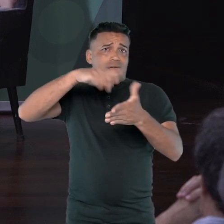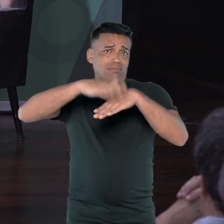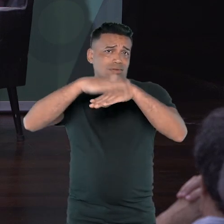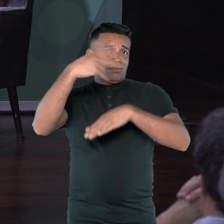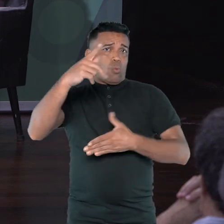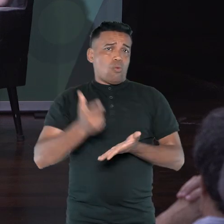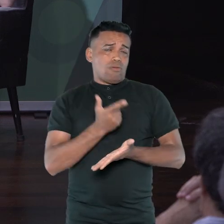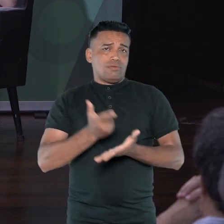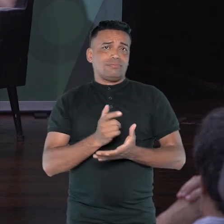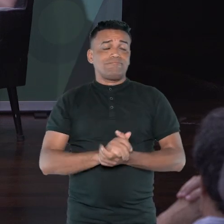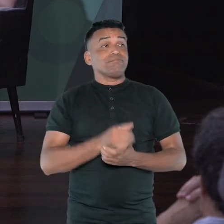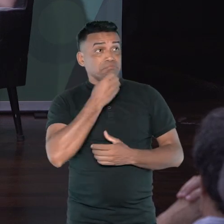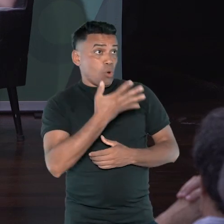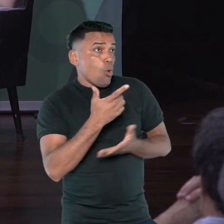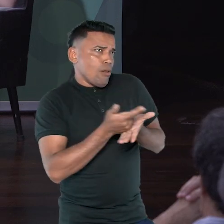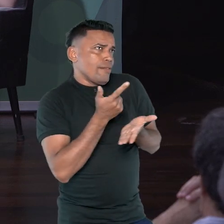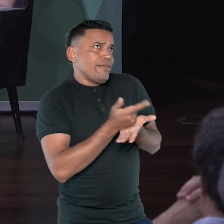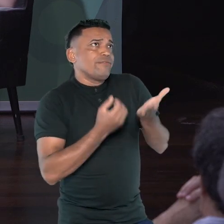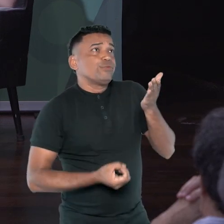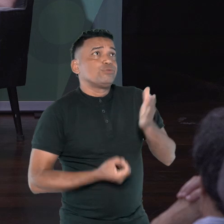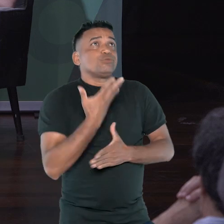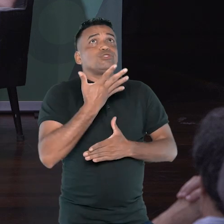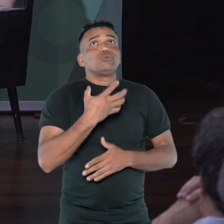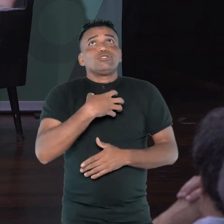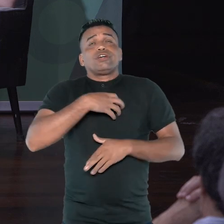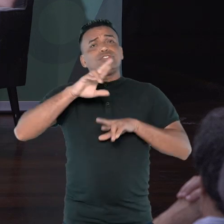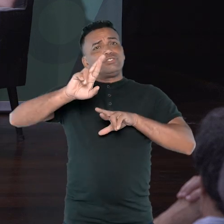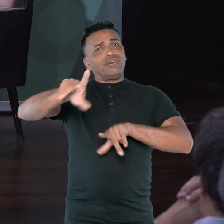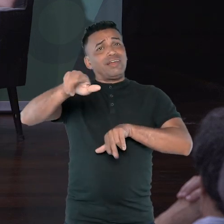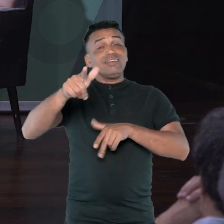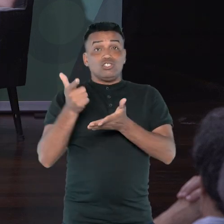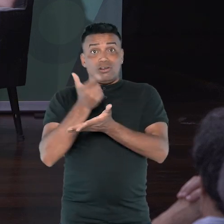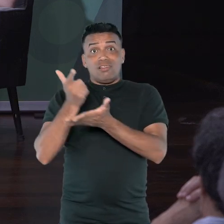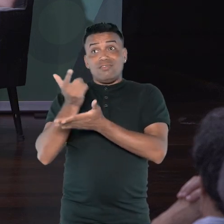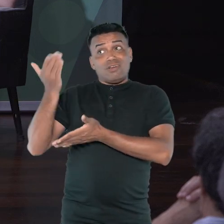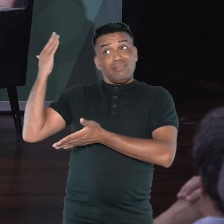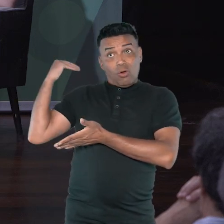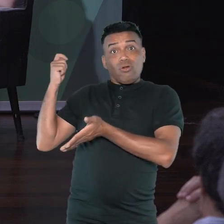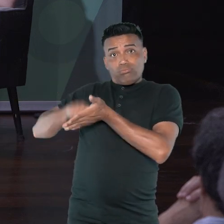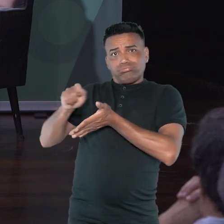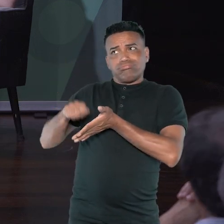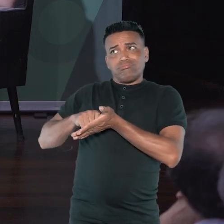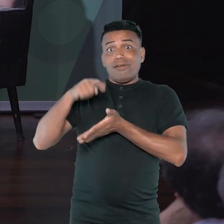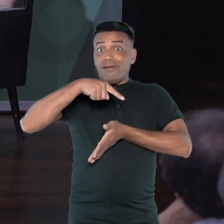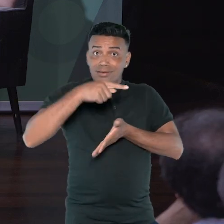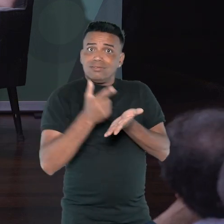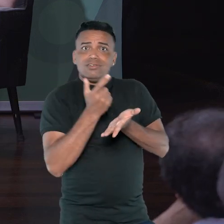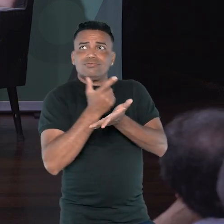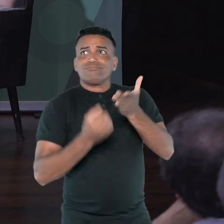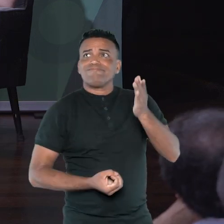Bom, este livro ele surgiu de forma um pouco diferente dos meus livros anteriores, porque ele